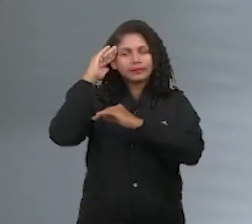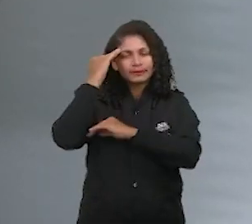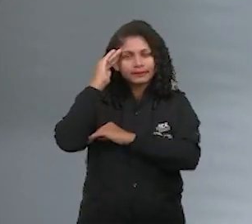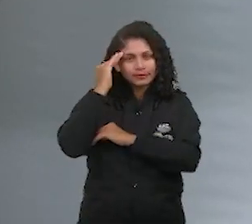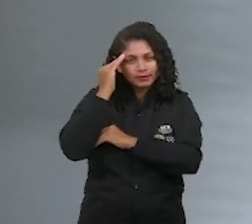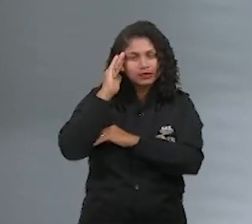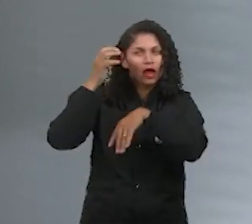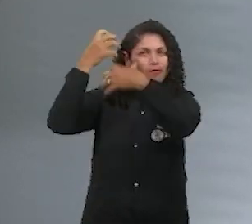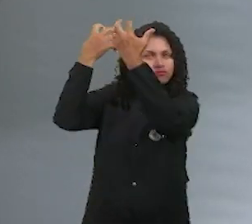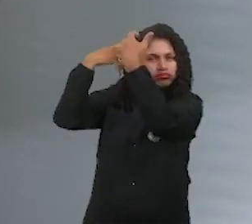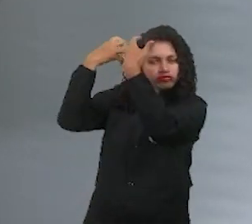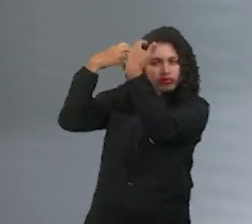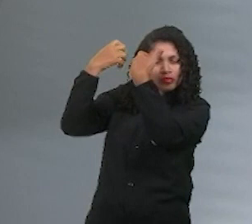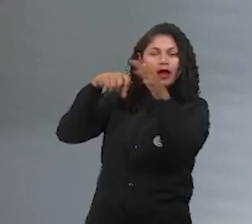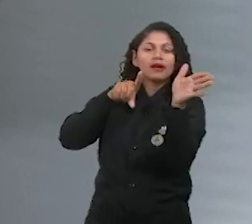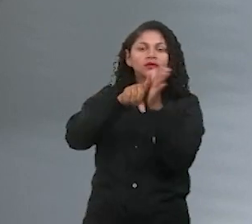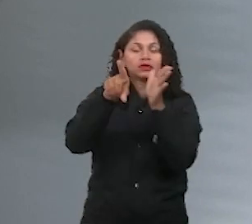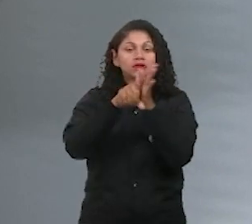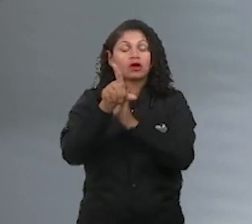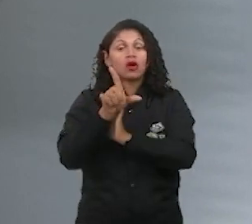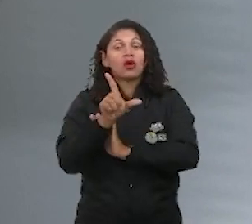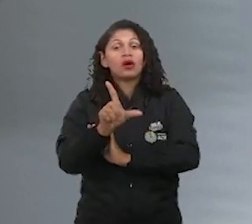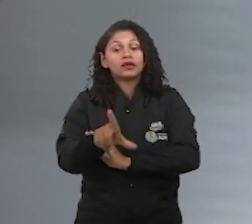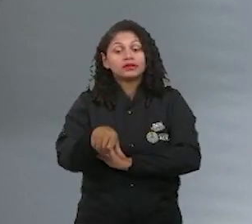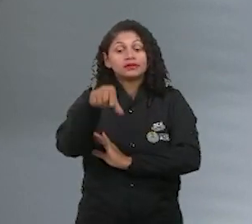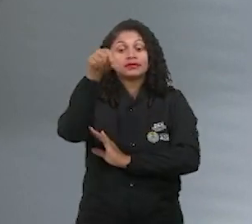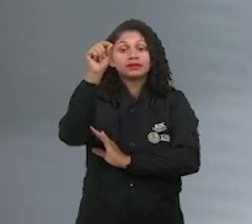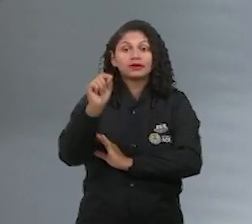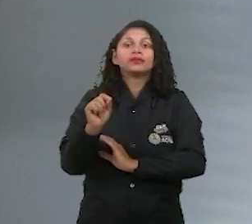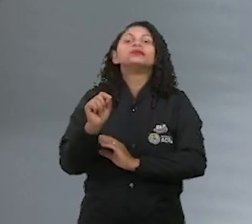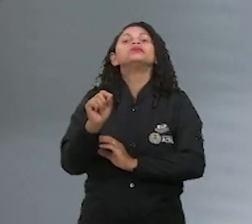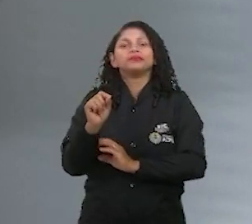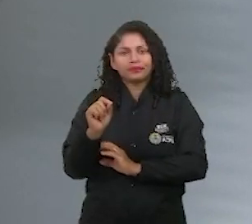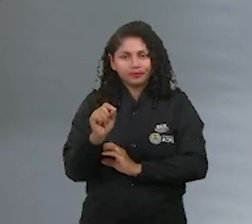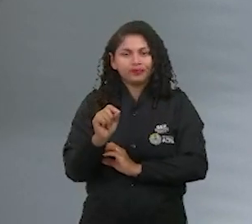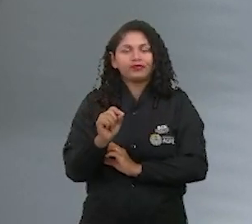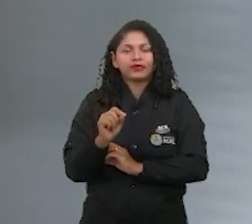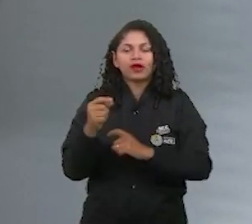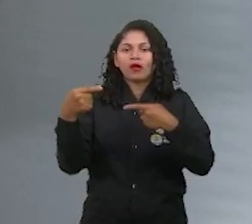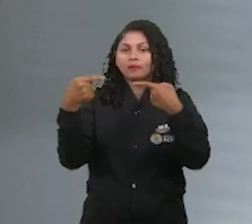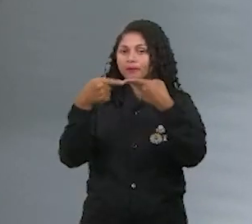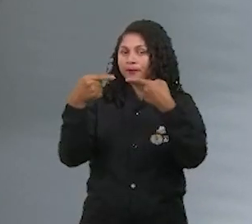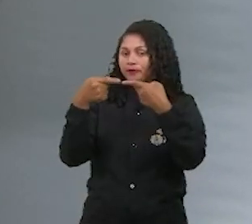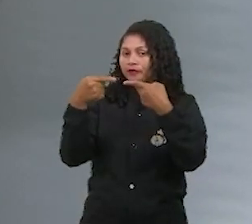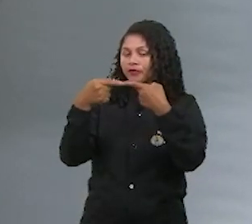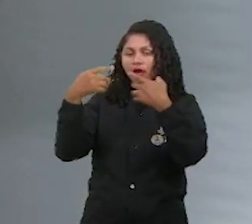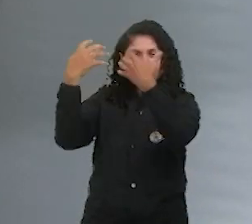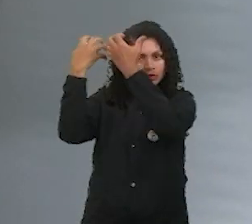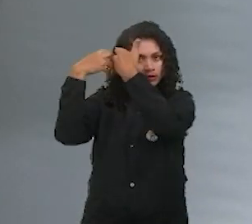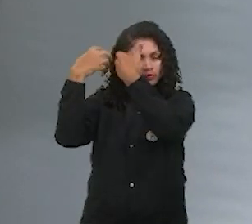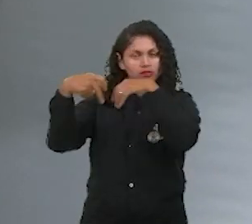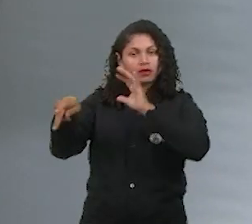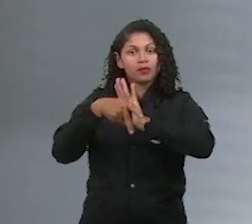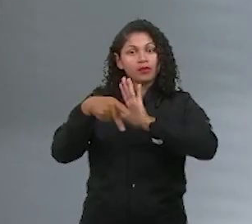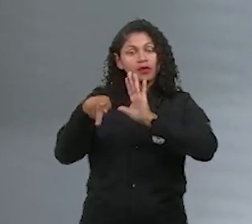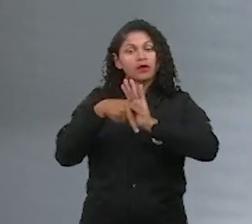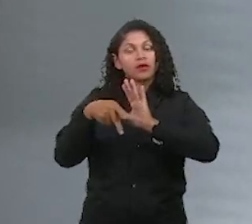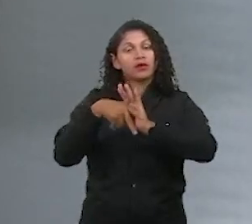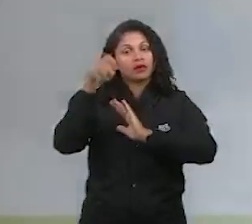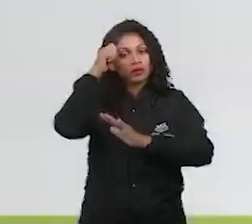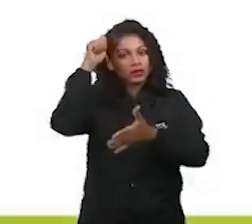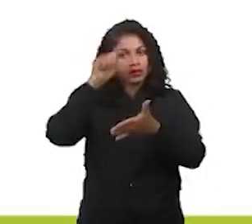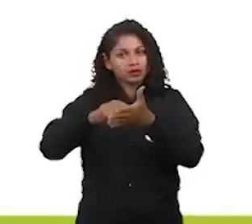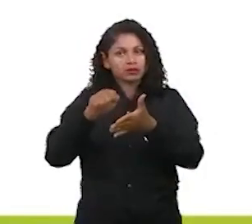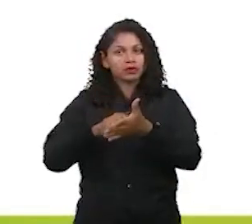possíveis alternativas que vai casar com as reflexões desse autor de fato, certo?